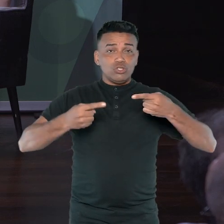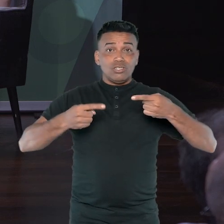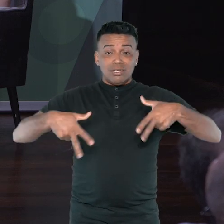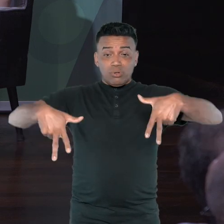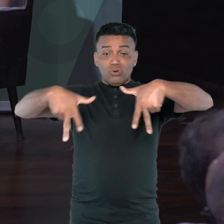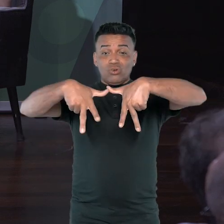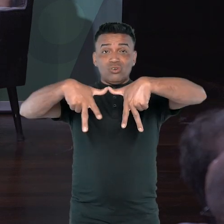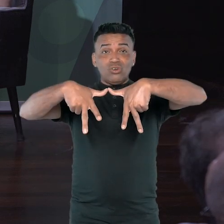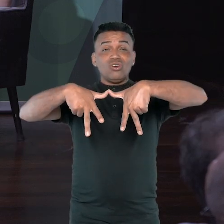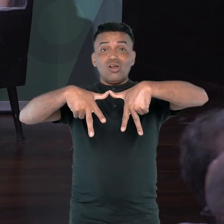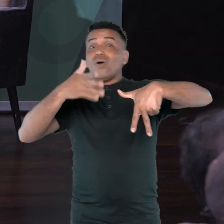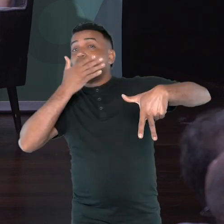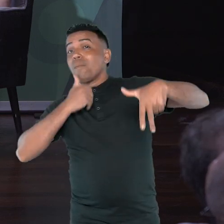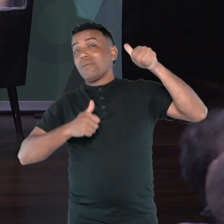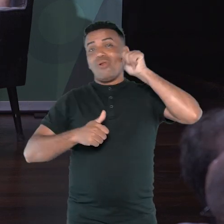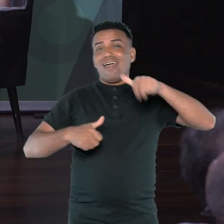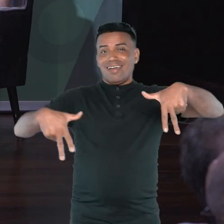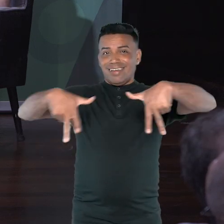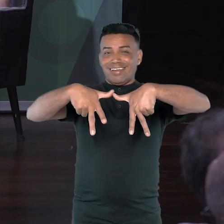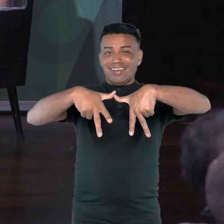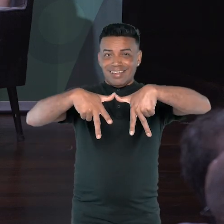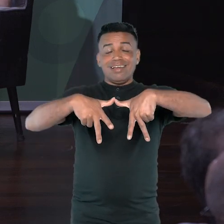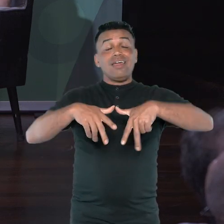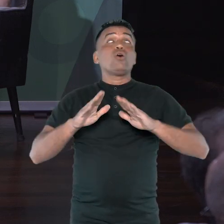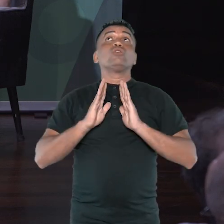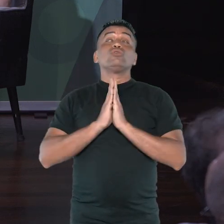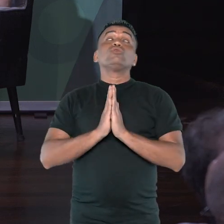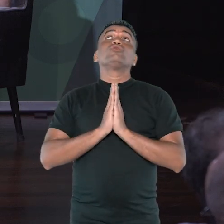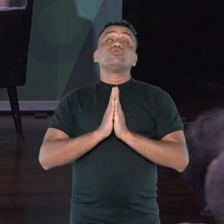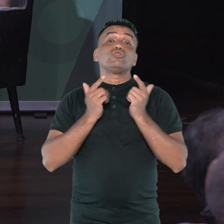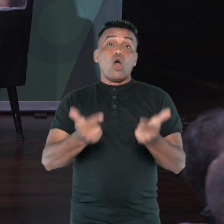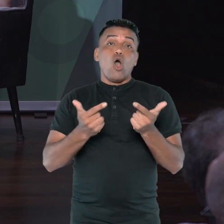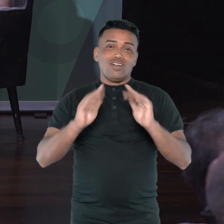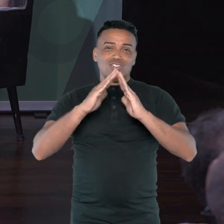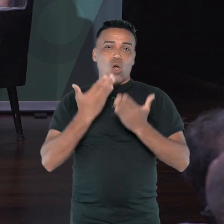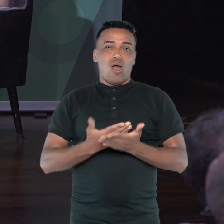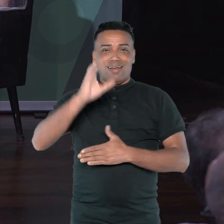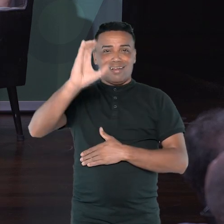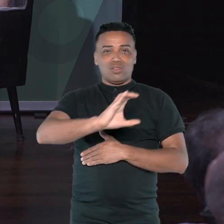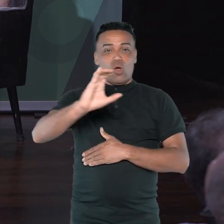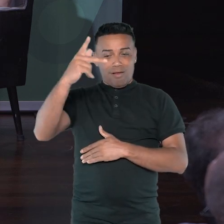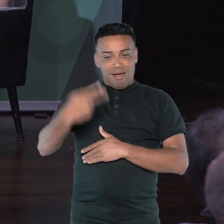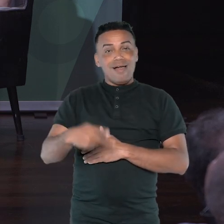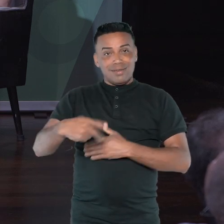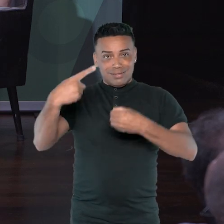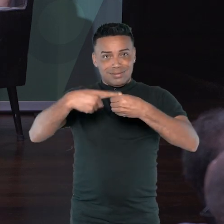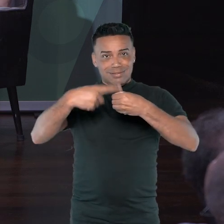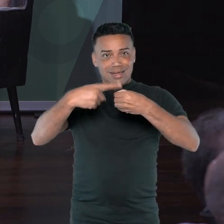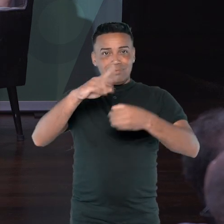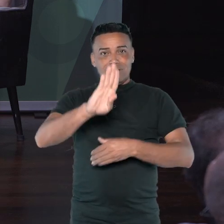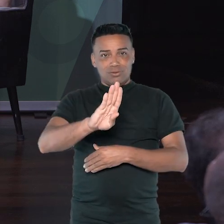gênero nas escolas. Eu tive a sorte de estudar num colégio católico aqui em Belo Horizonte, que era